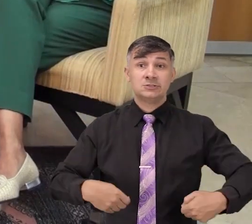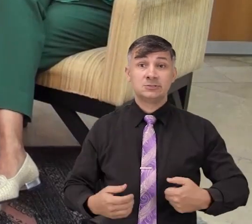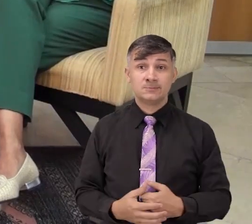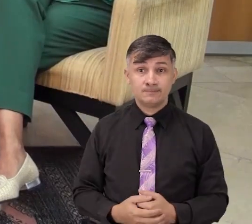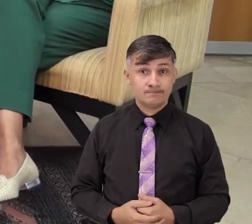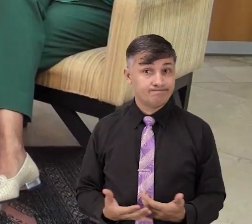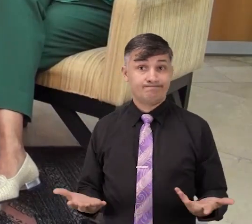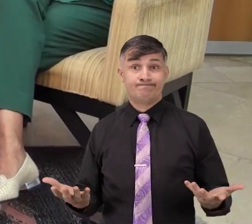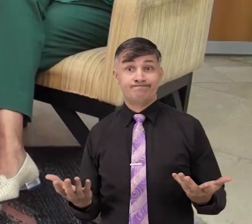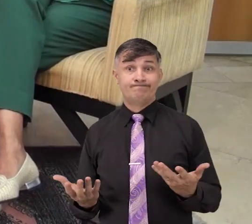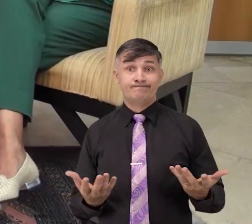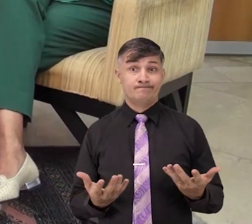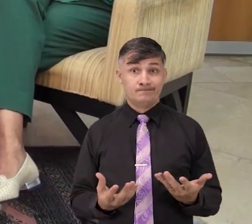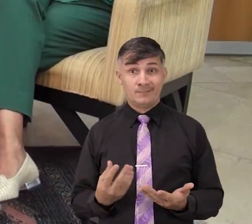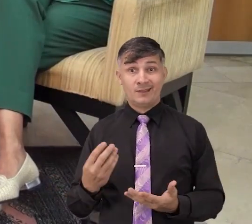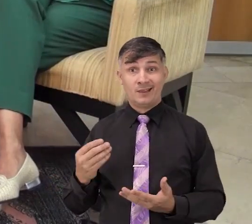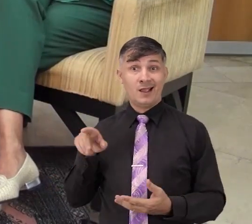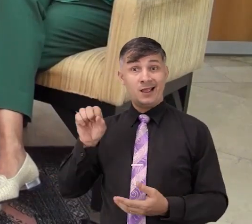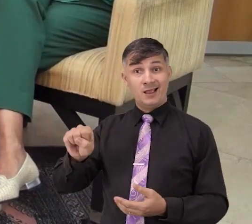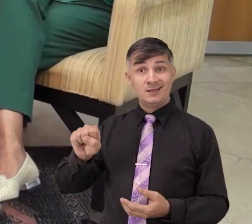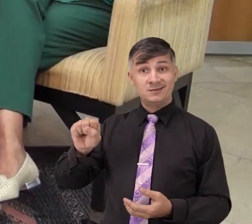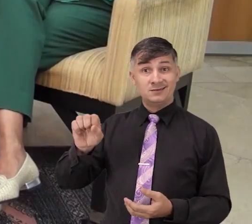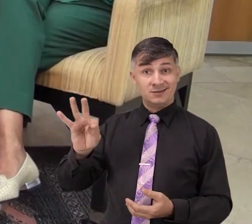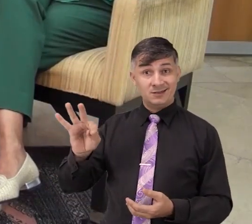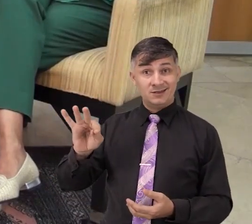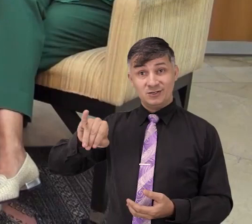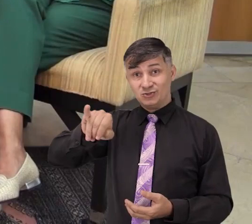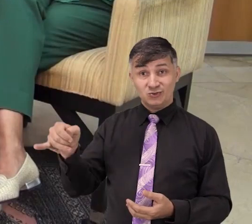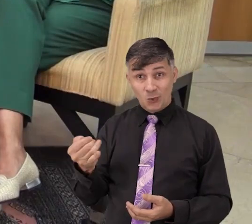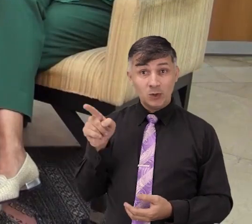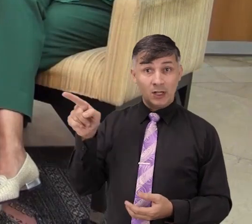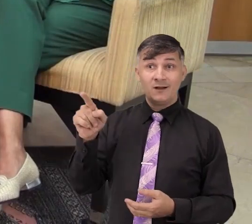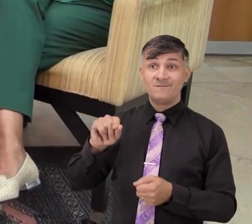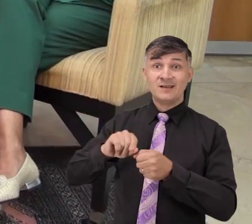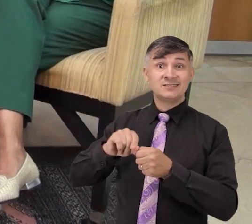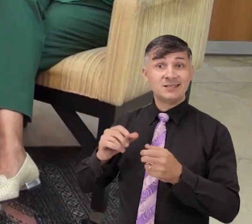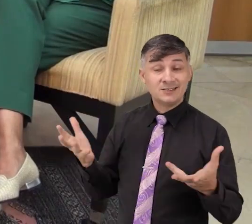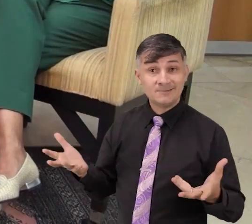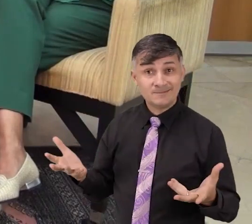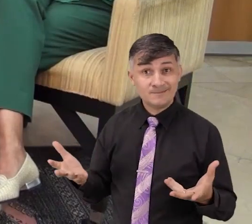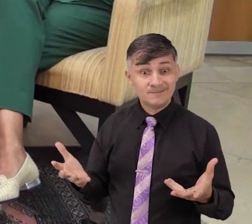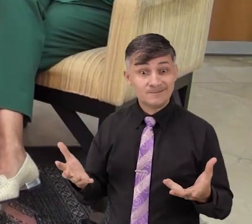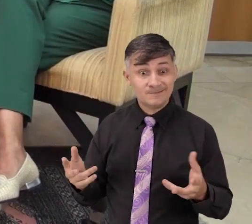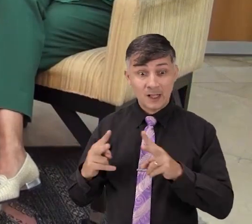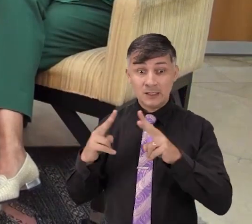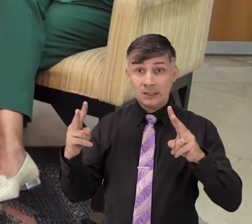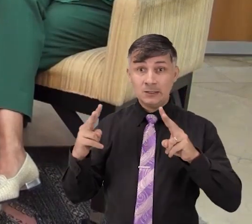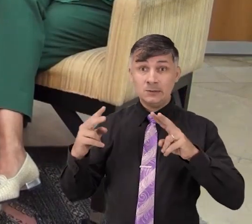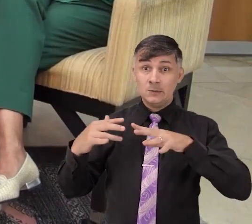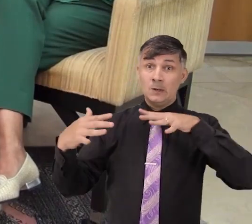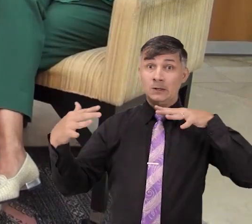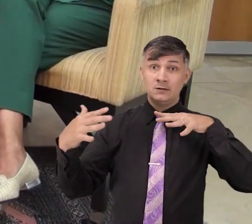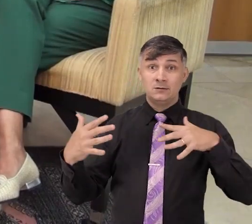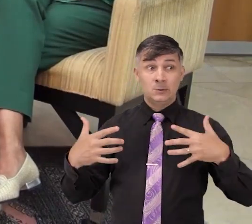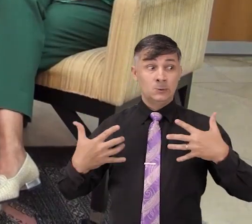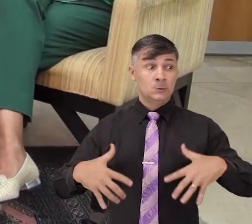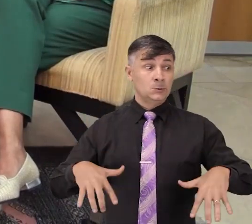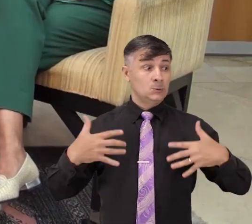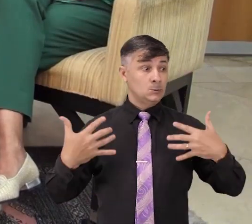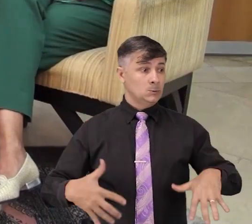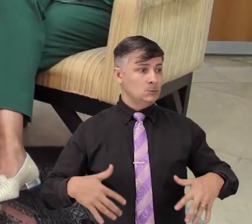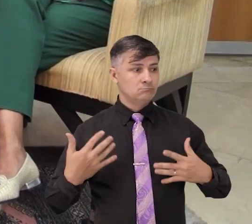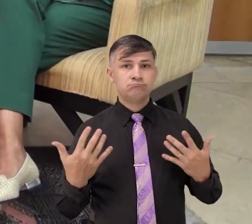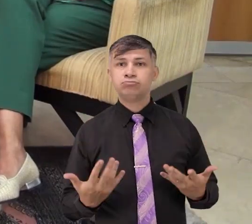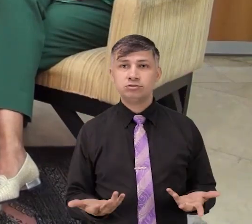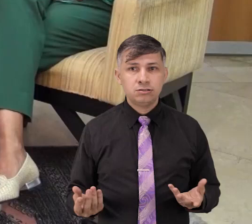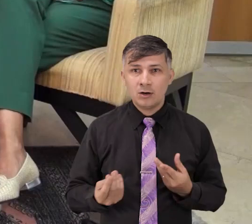tem um signo de nervoso, claro. Né? Ninguém vai fazer uma sustentação